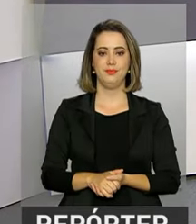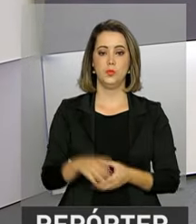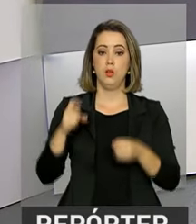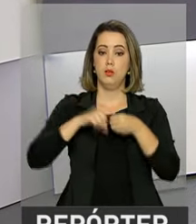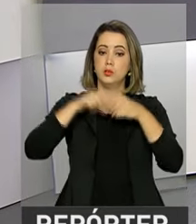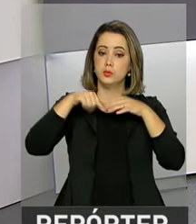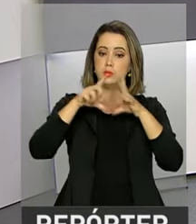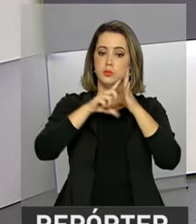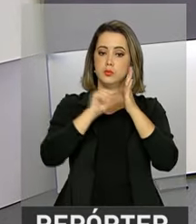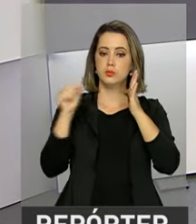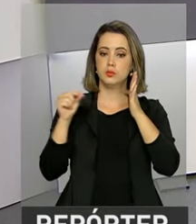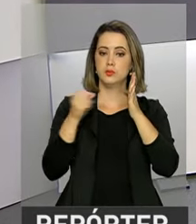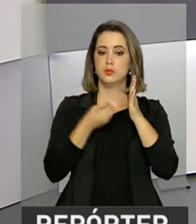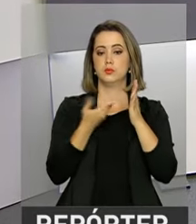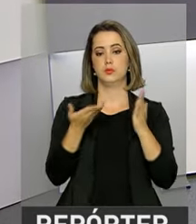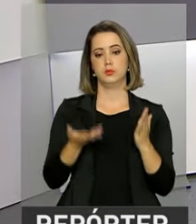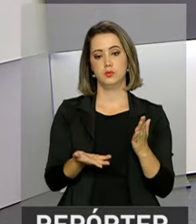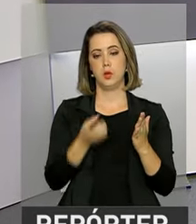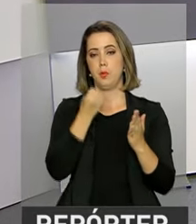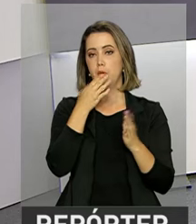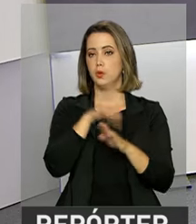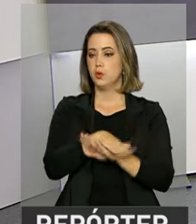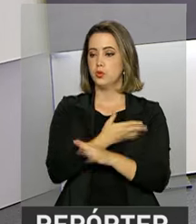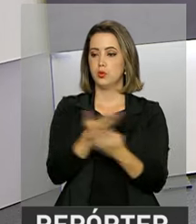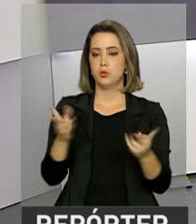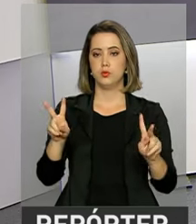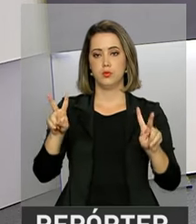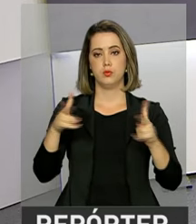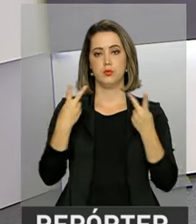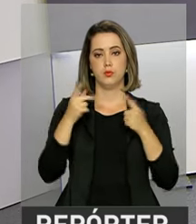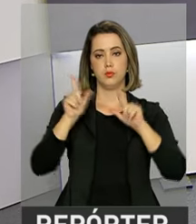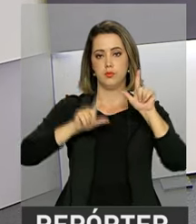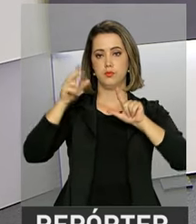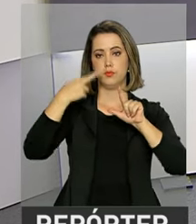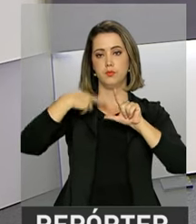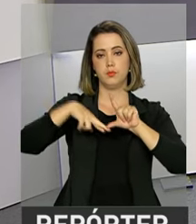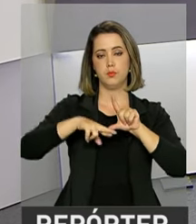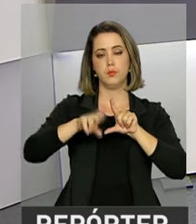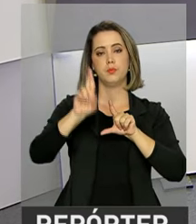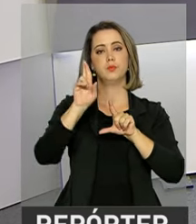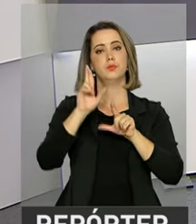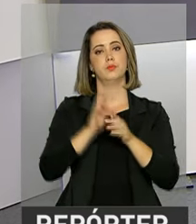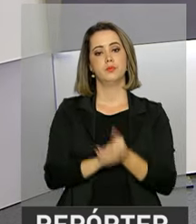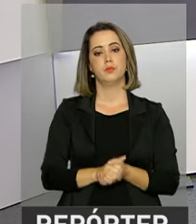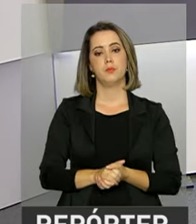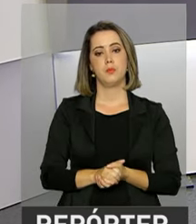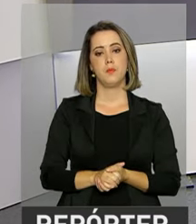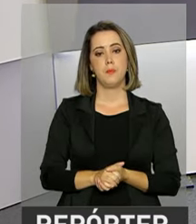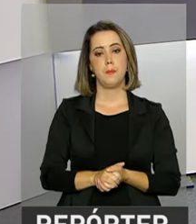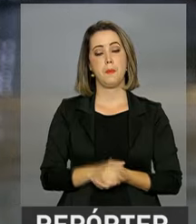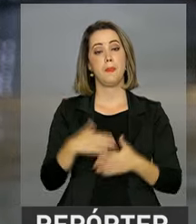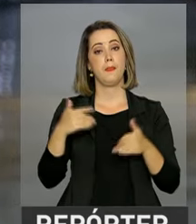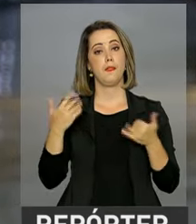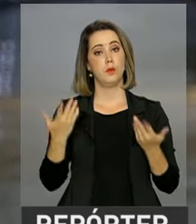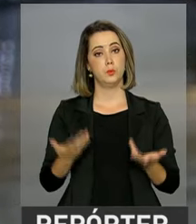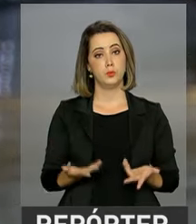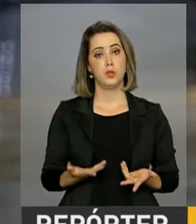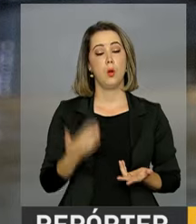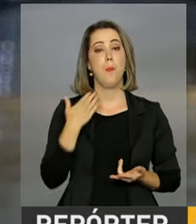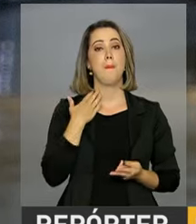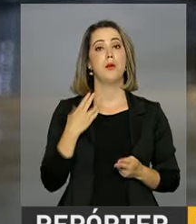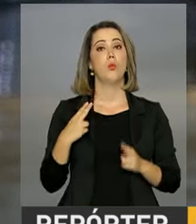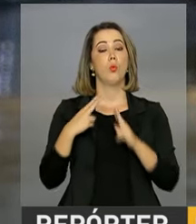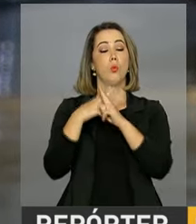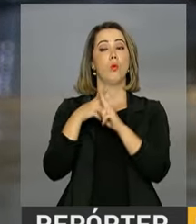aqui do Palácio do Planalto. Boa noite, Roberto. Boa noite a todos que nos assistem na TV NBR. Roberto, a Caixa